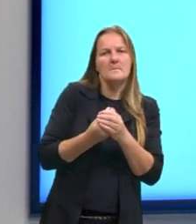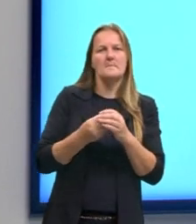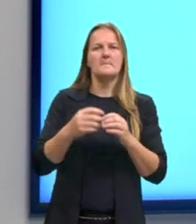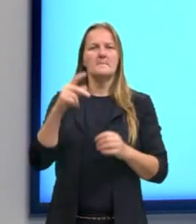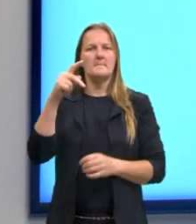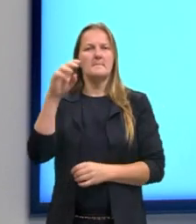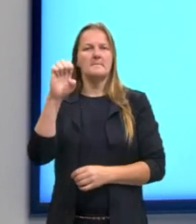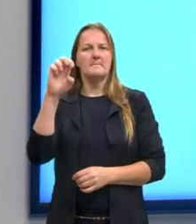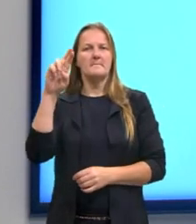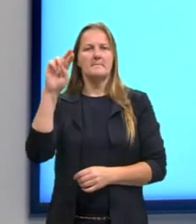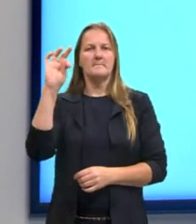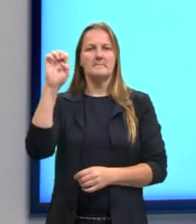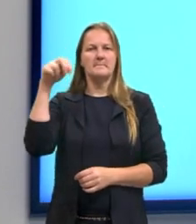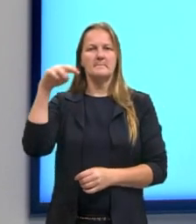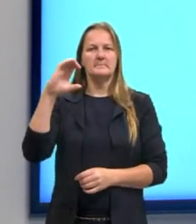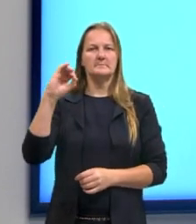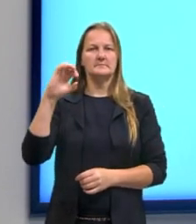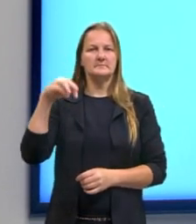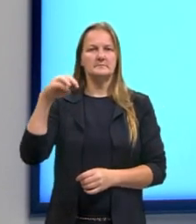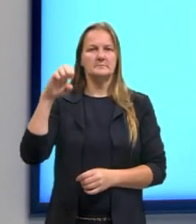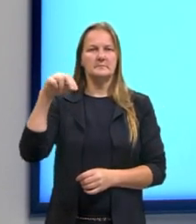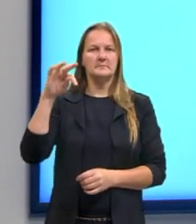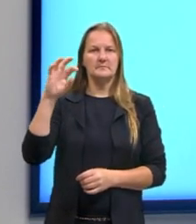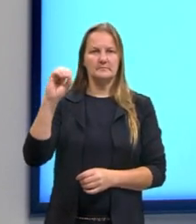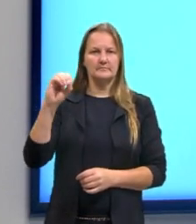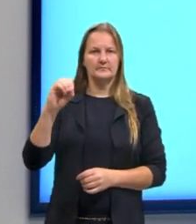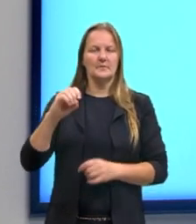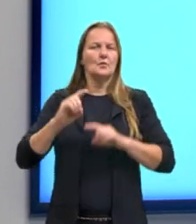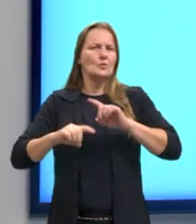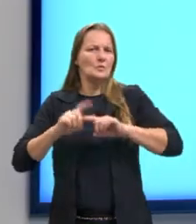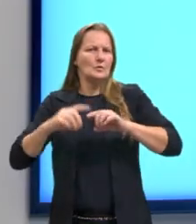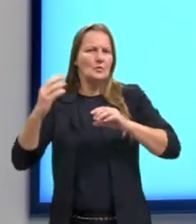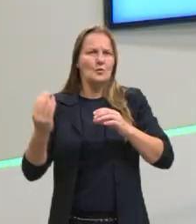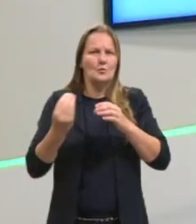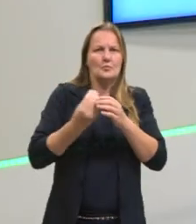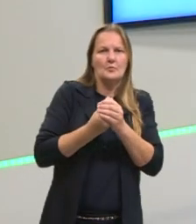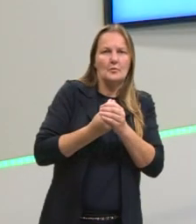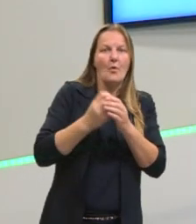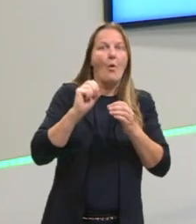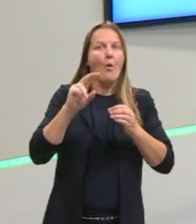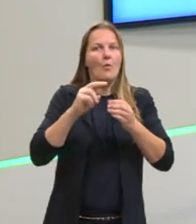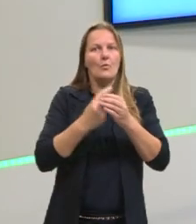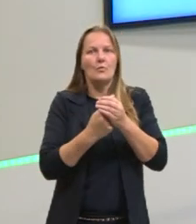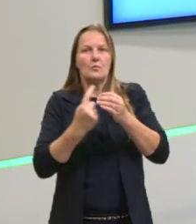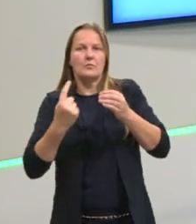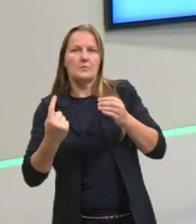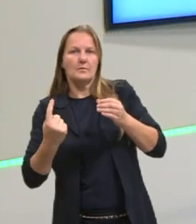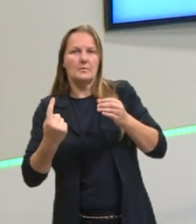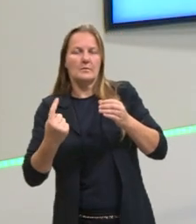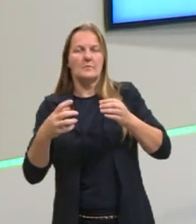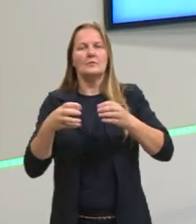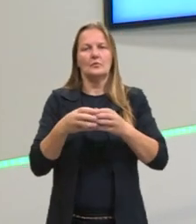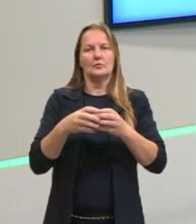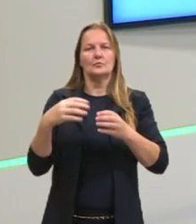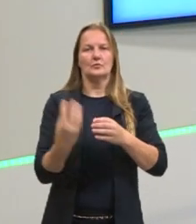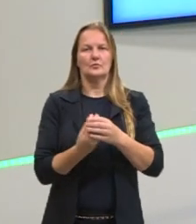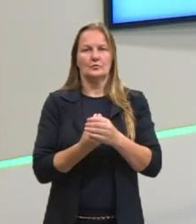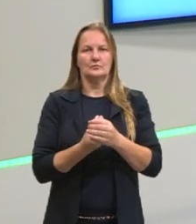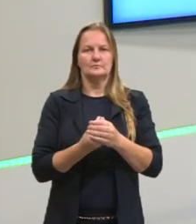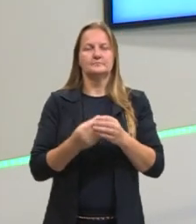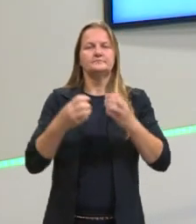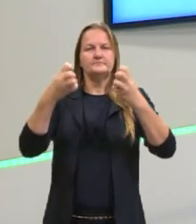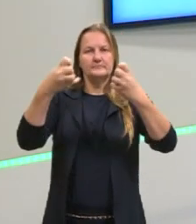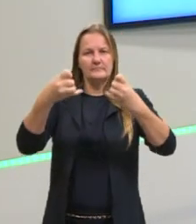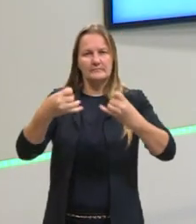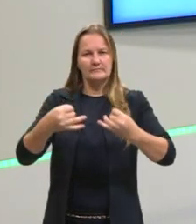forma básica, é saber, então, se um elemento pertence ou não a um determinado conjunto. E aqui nós vamos,